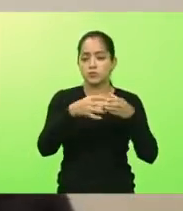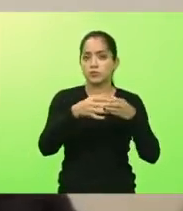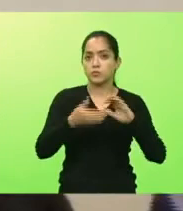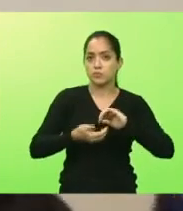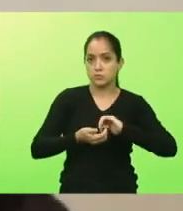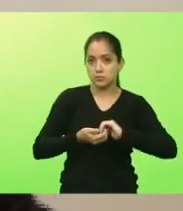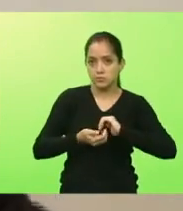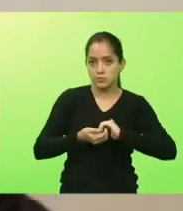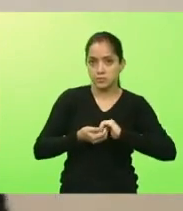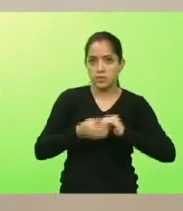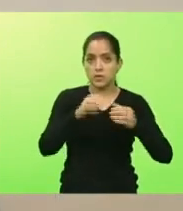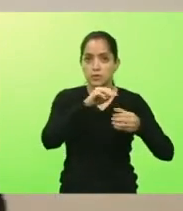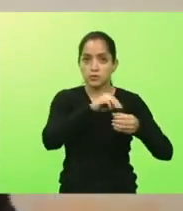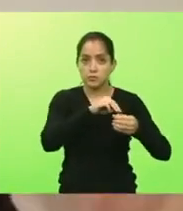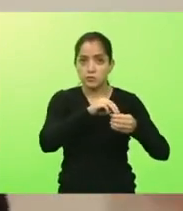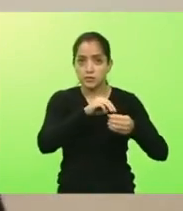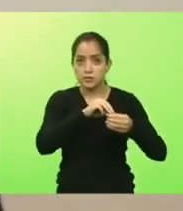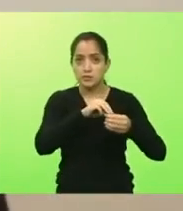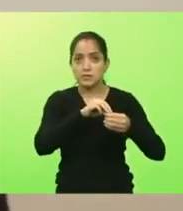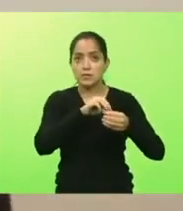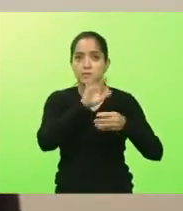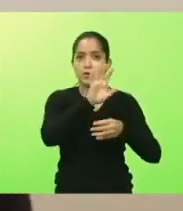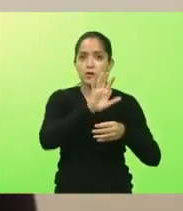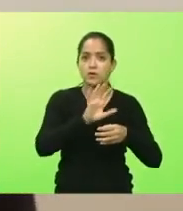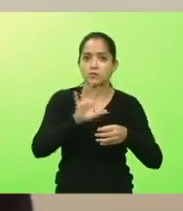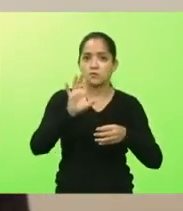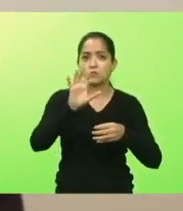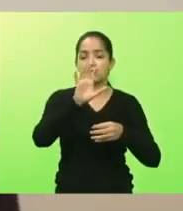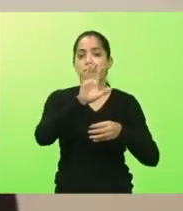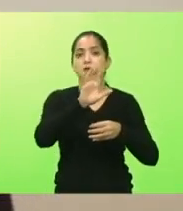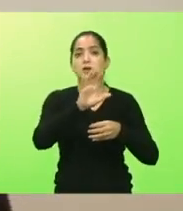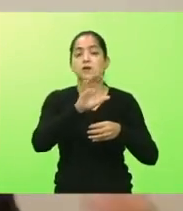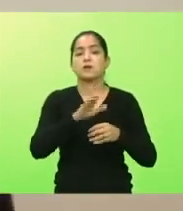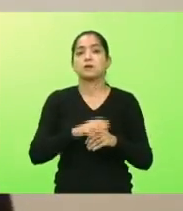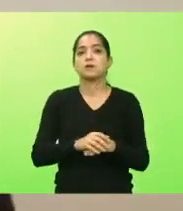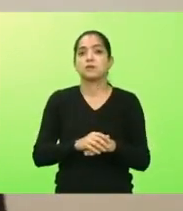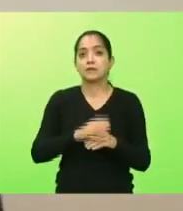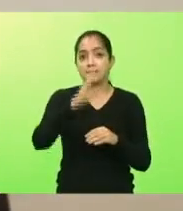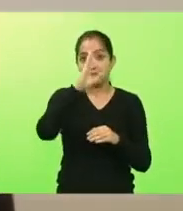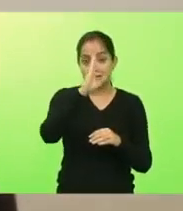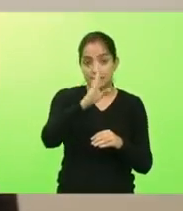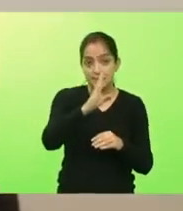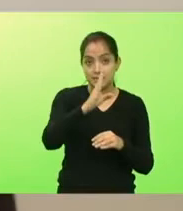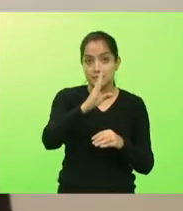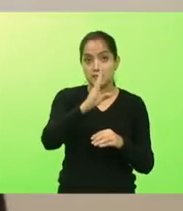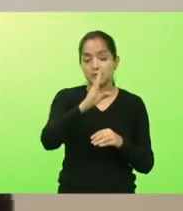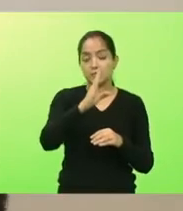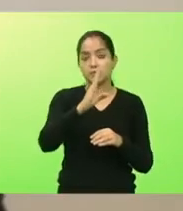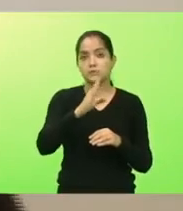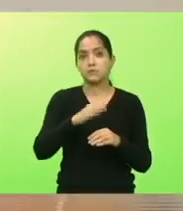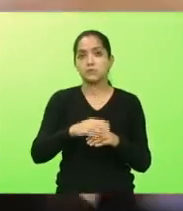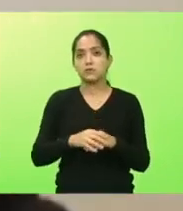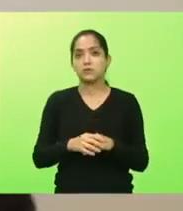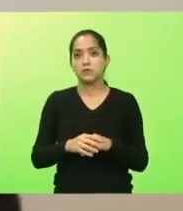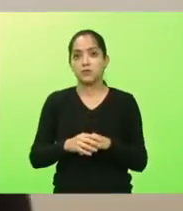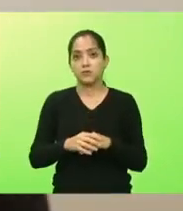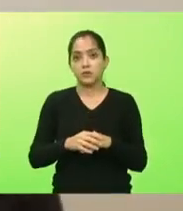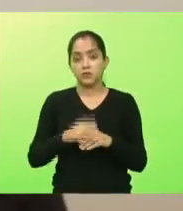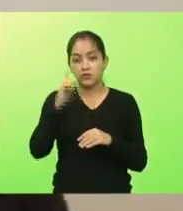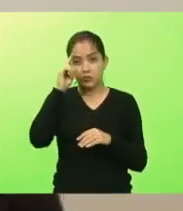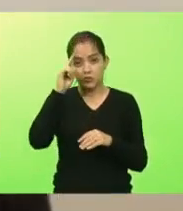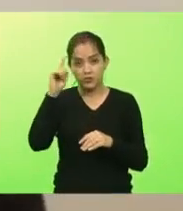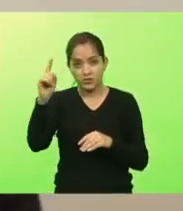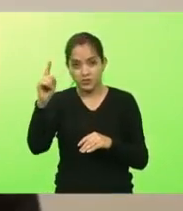nos municípios, nas regiões, a coordenação central, coincidentemente, no mesmo momento que